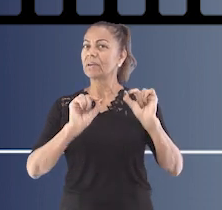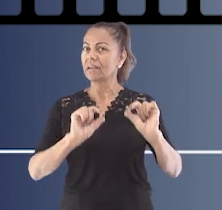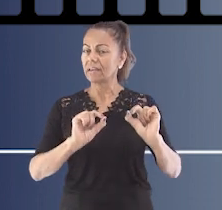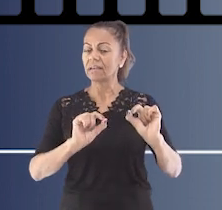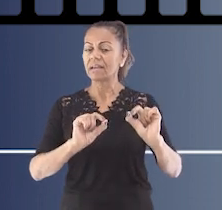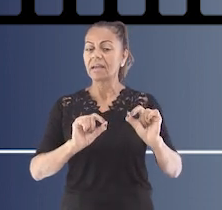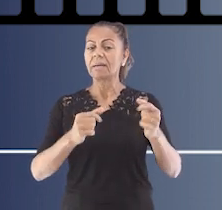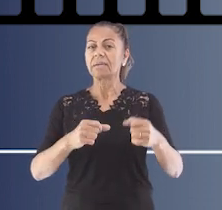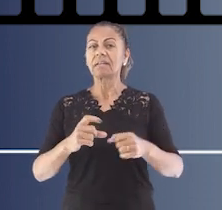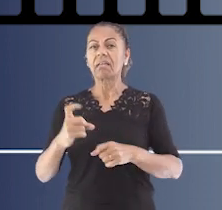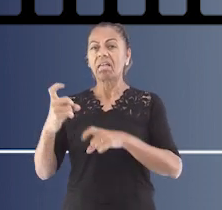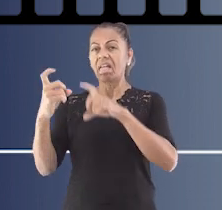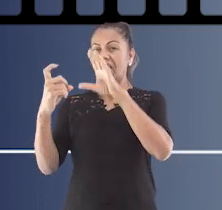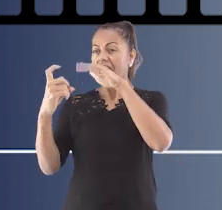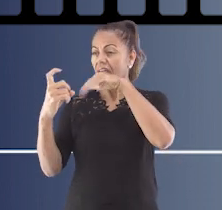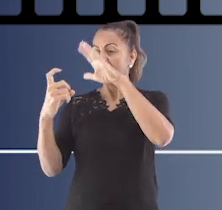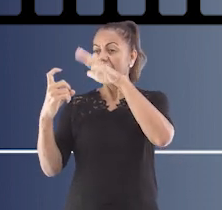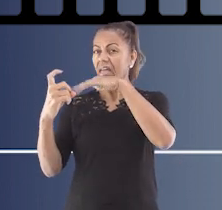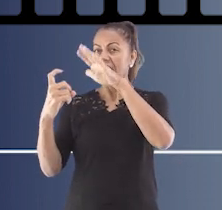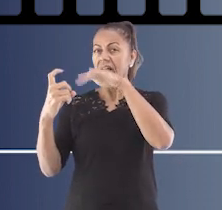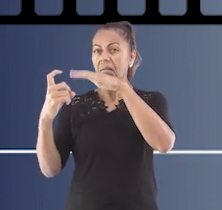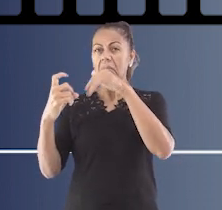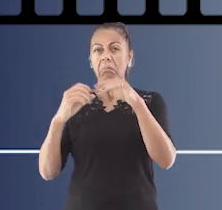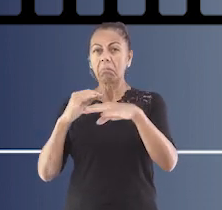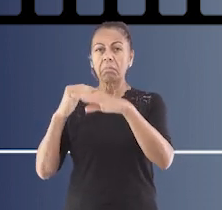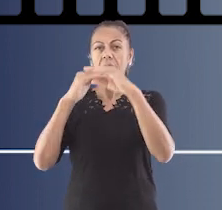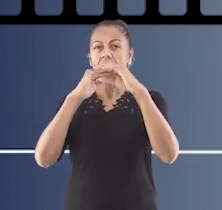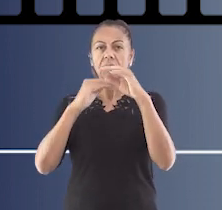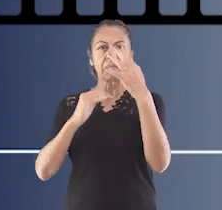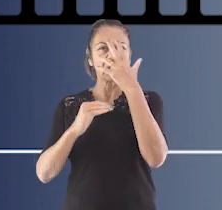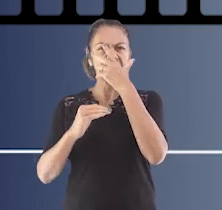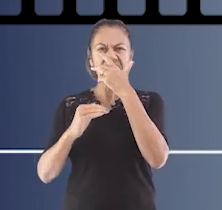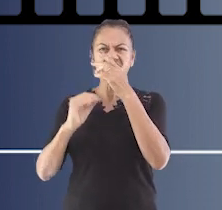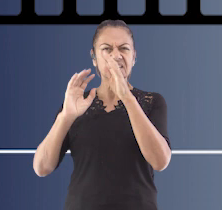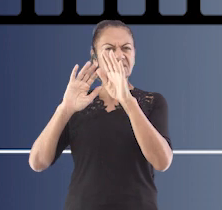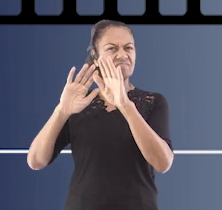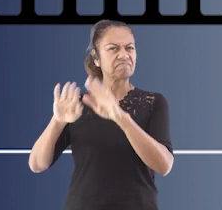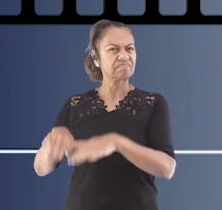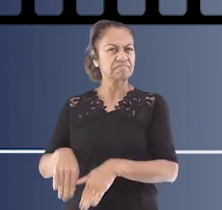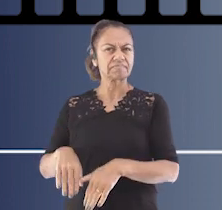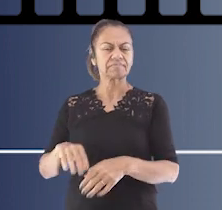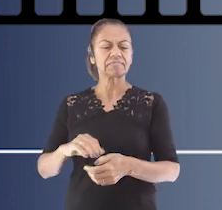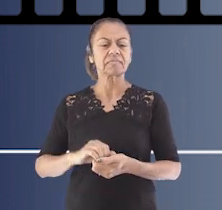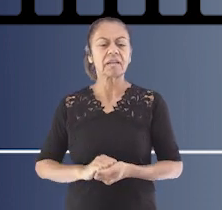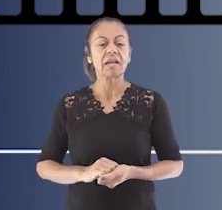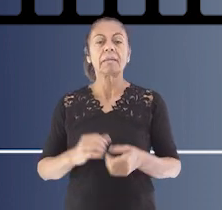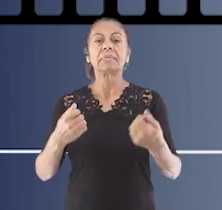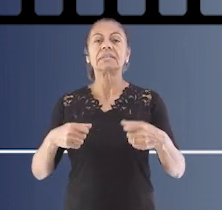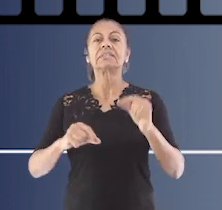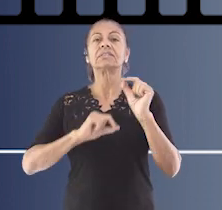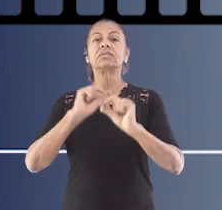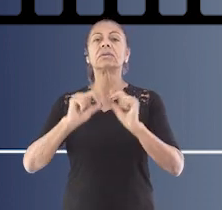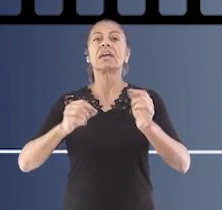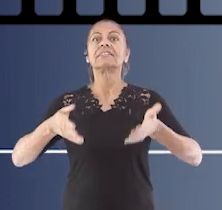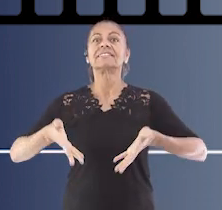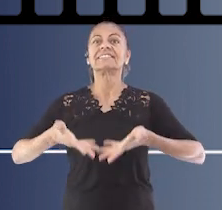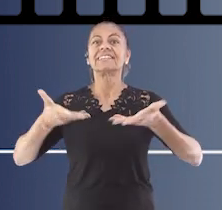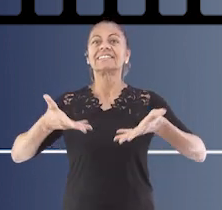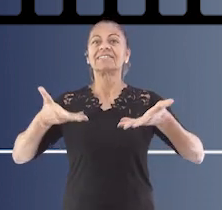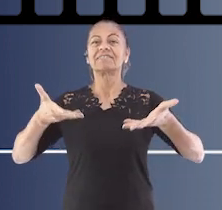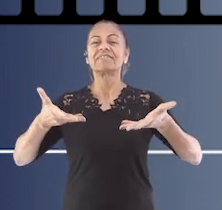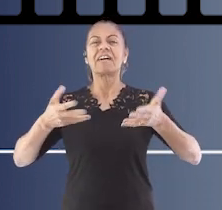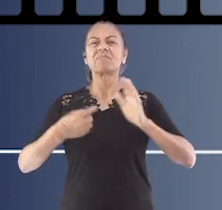estéticos, muitas vezes até inalcançáveis. No entanto, para combater esse pensamento, temos